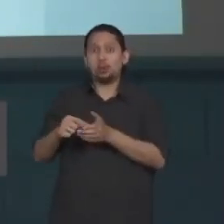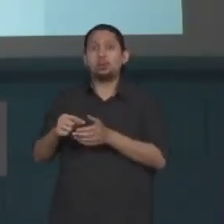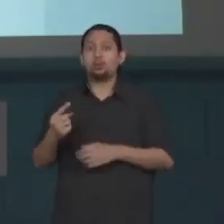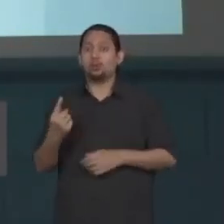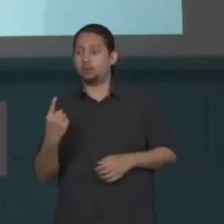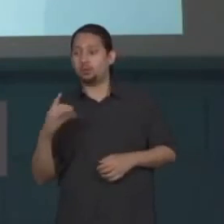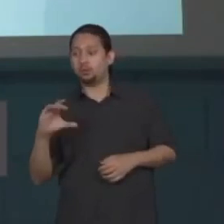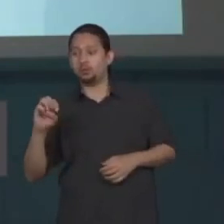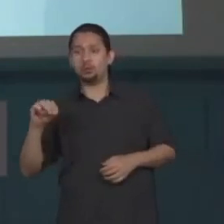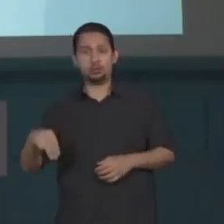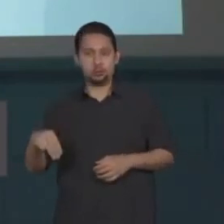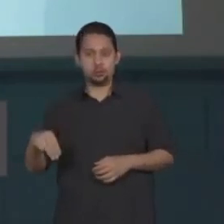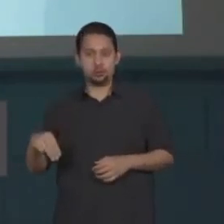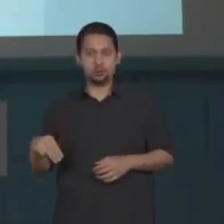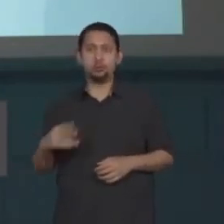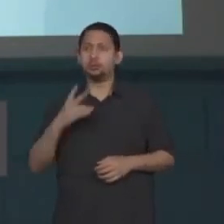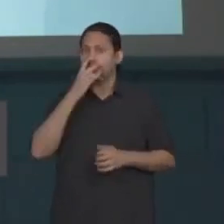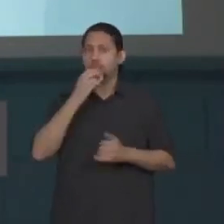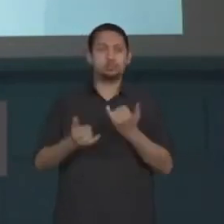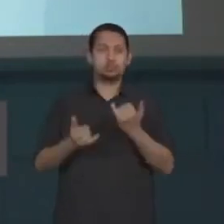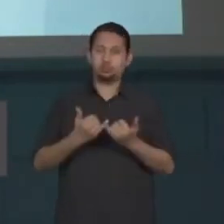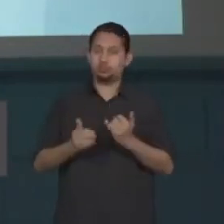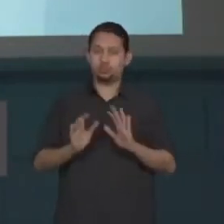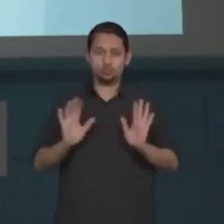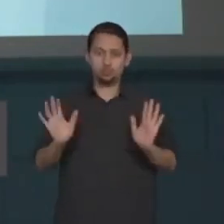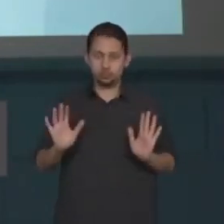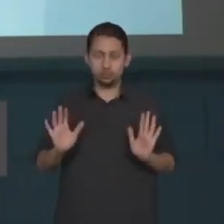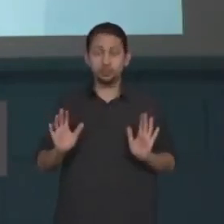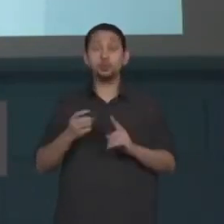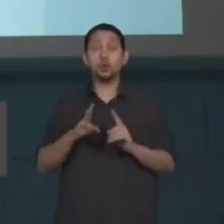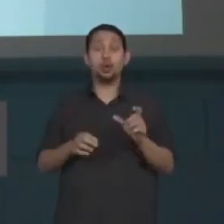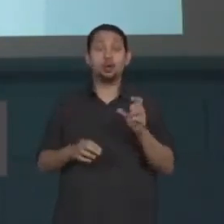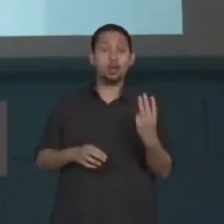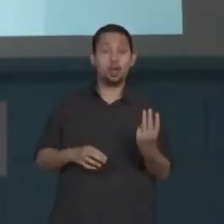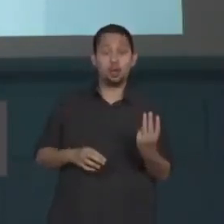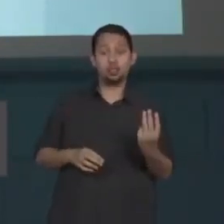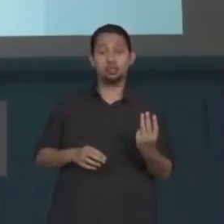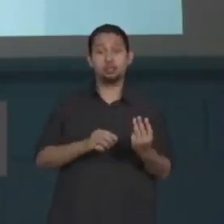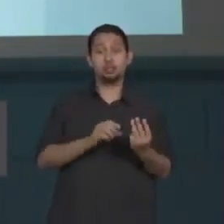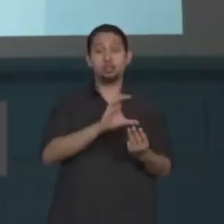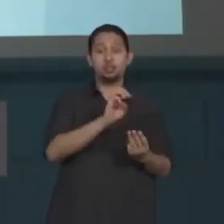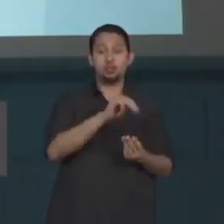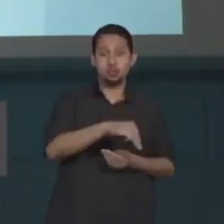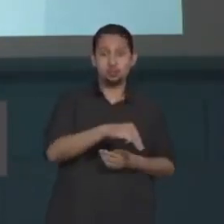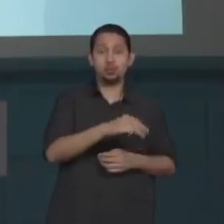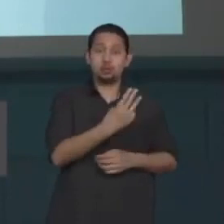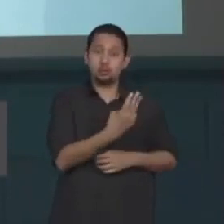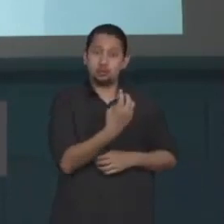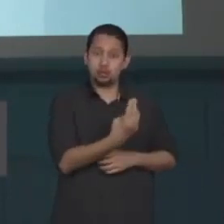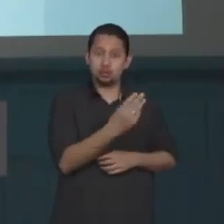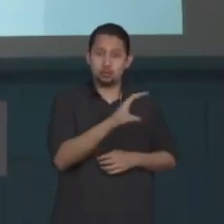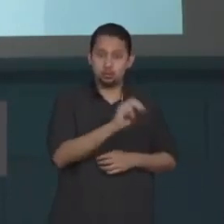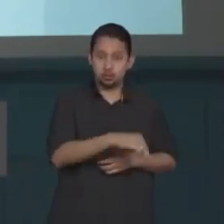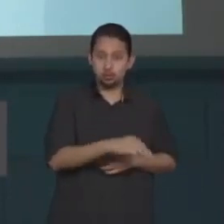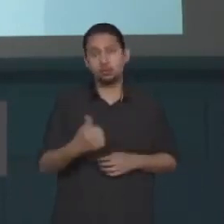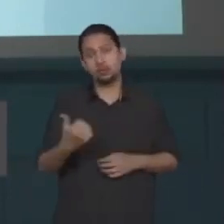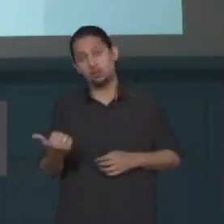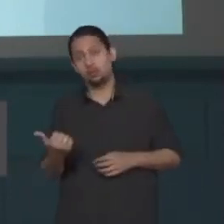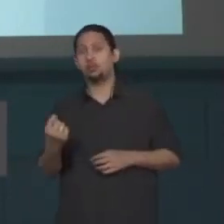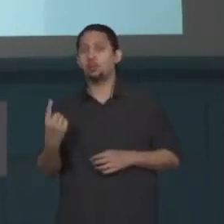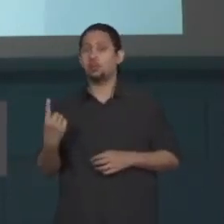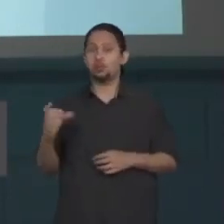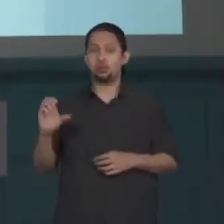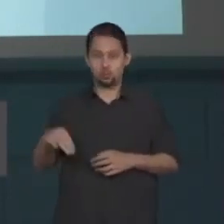Que é o mesmo funcionamento, é só mudar a medida ali. Vamos precisar dos palitos de churrasco, 3 palitos de